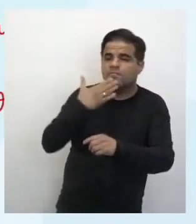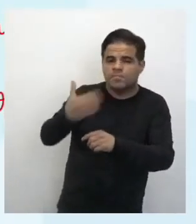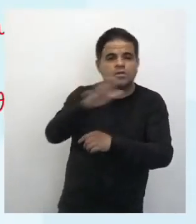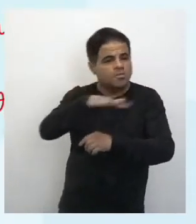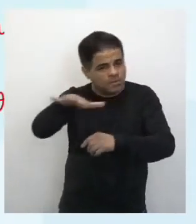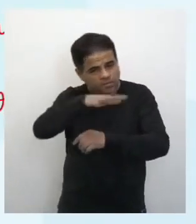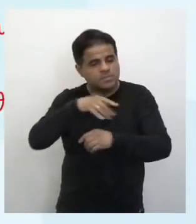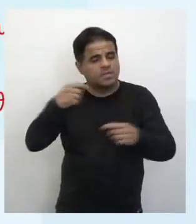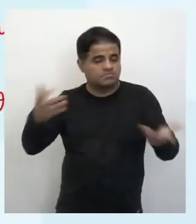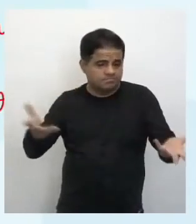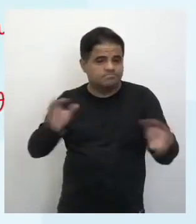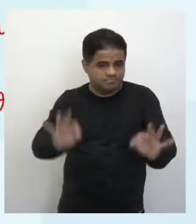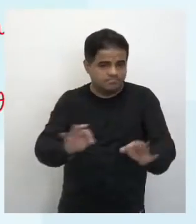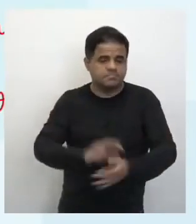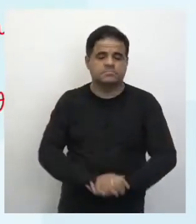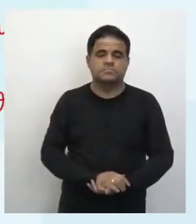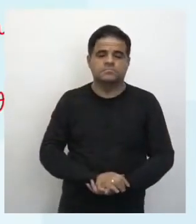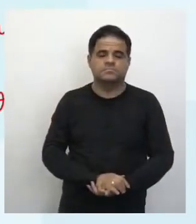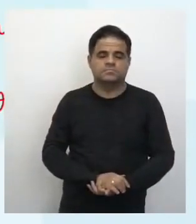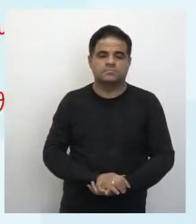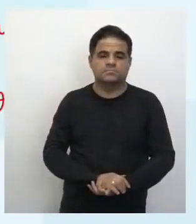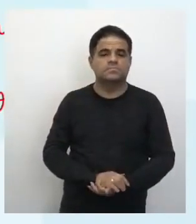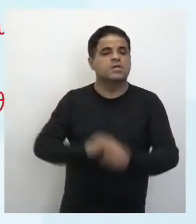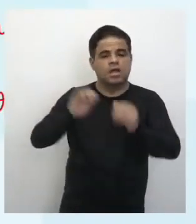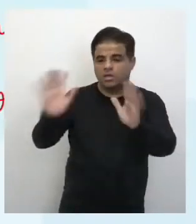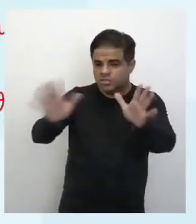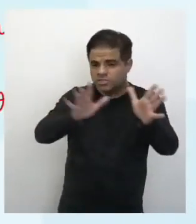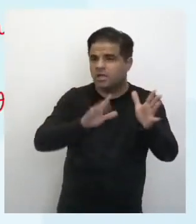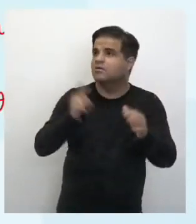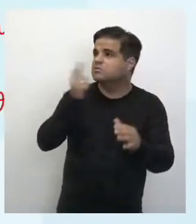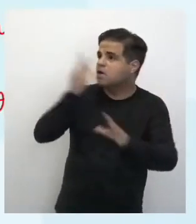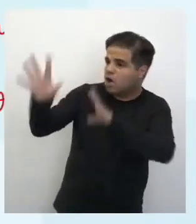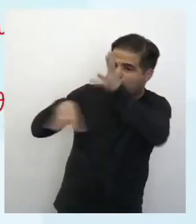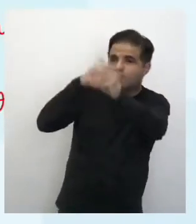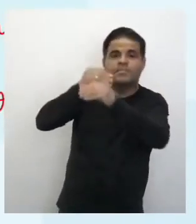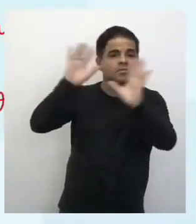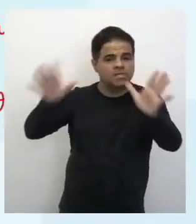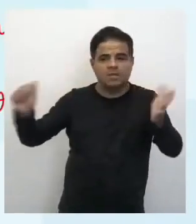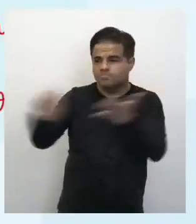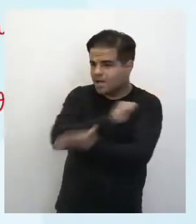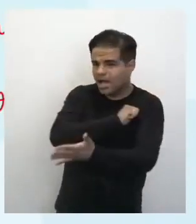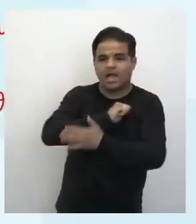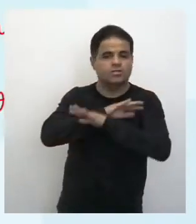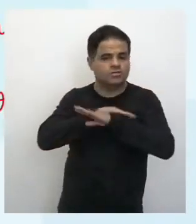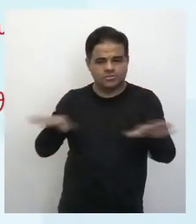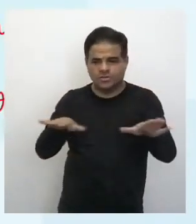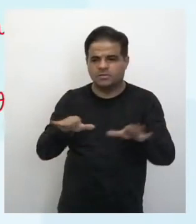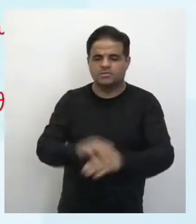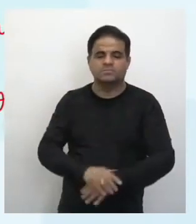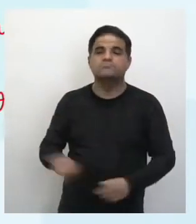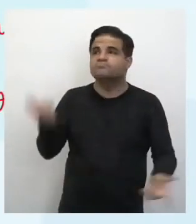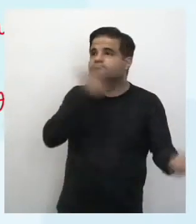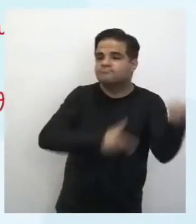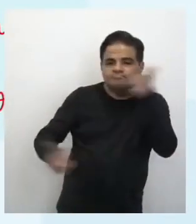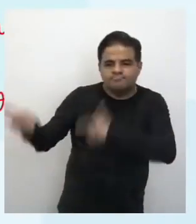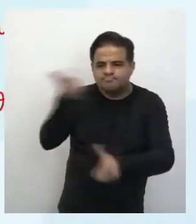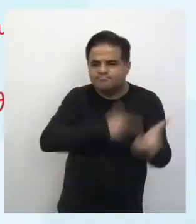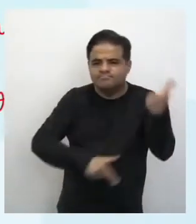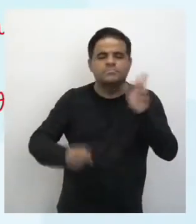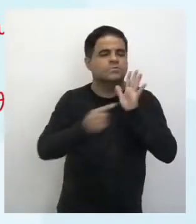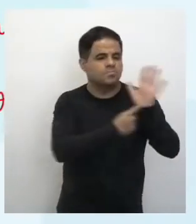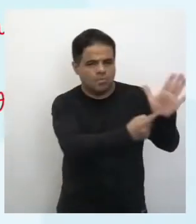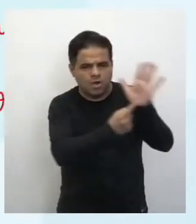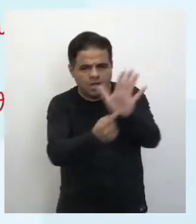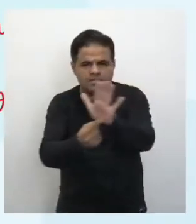pedindo. Vamos ver aqui. Já tinha até complementos. Ó, se eu apagar, eu consigo mostrar